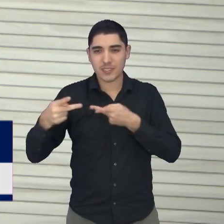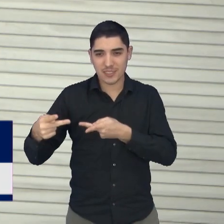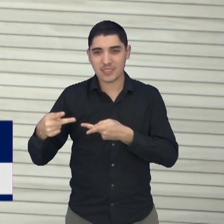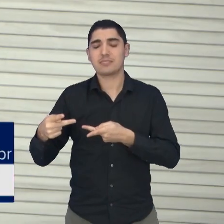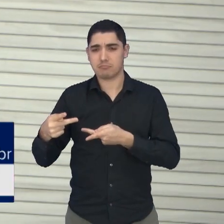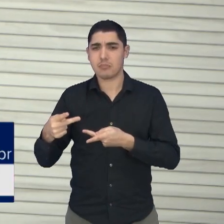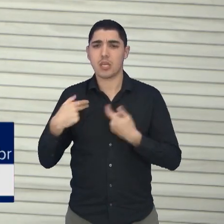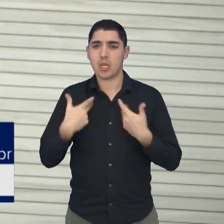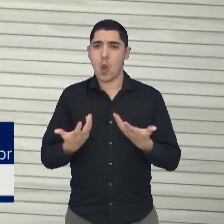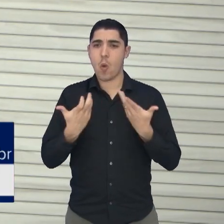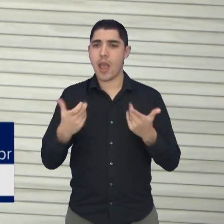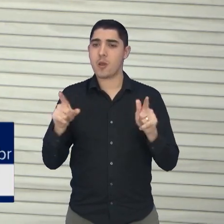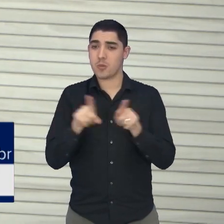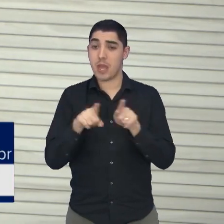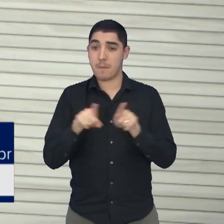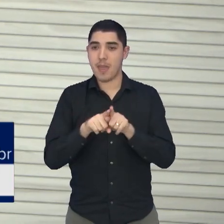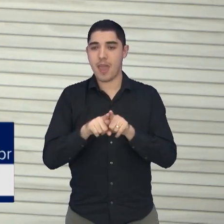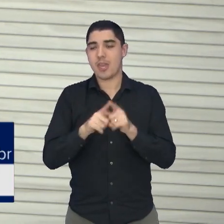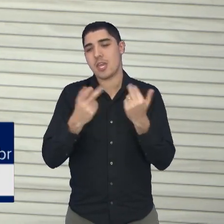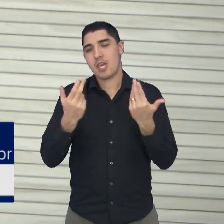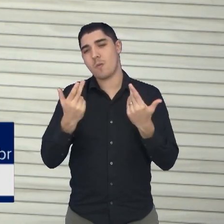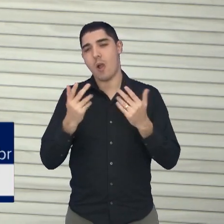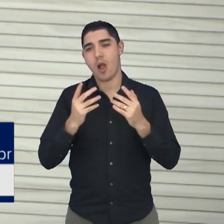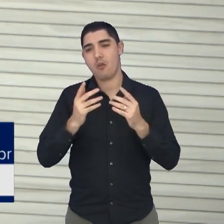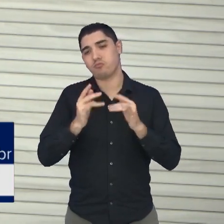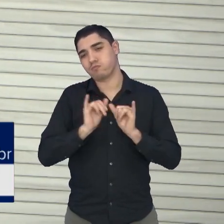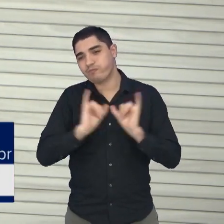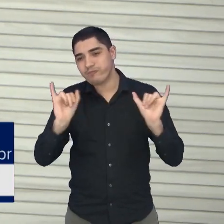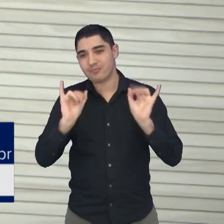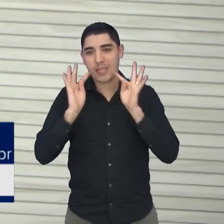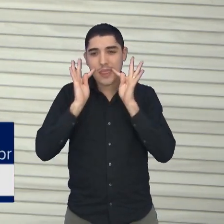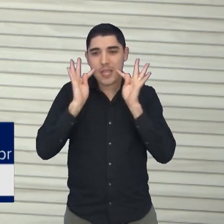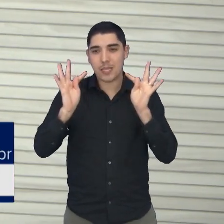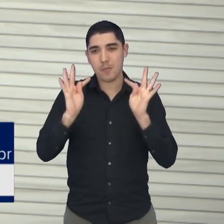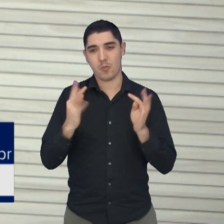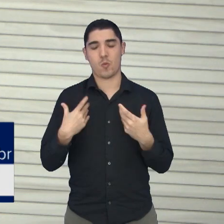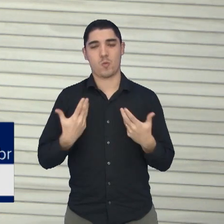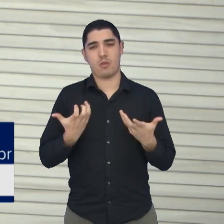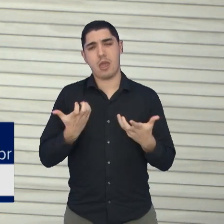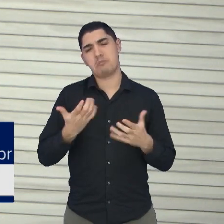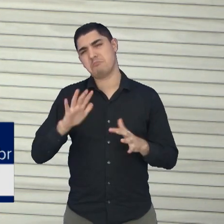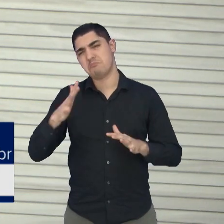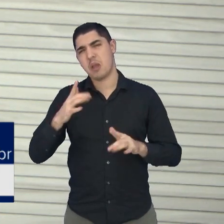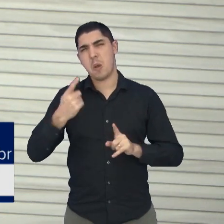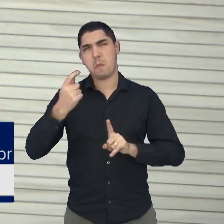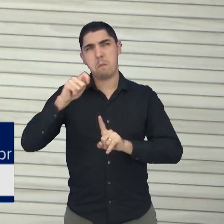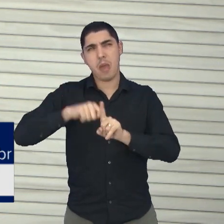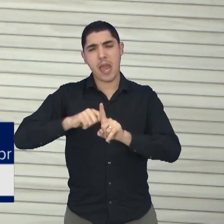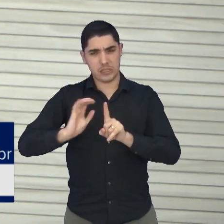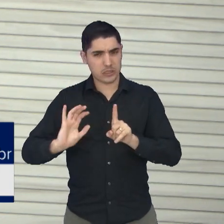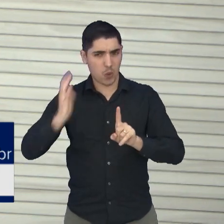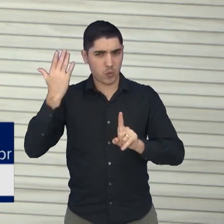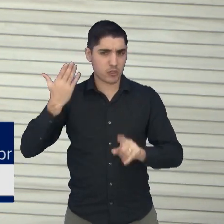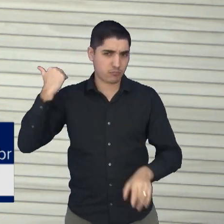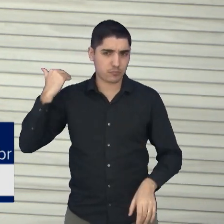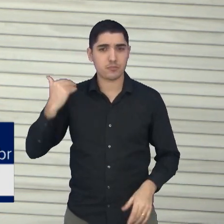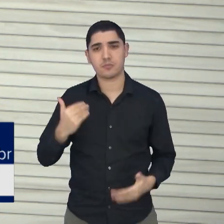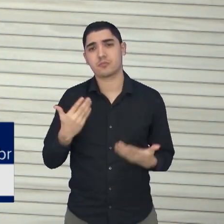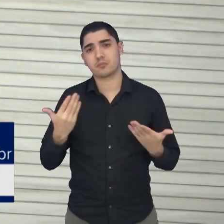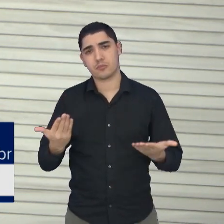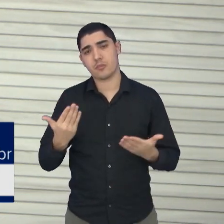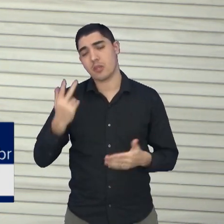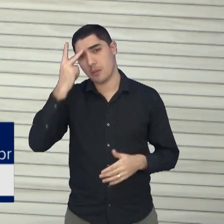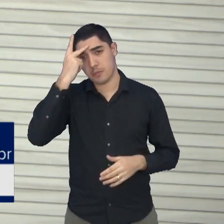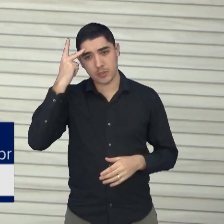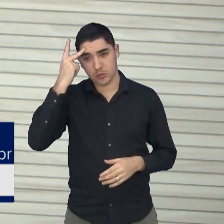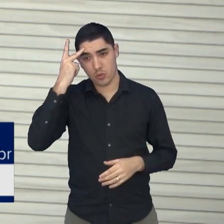um testemunho de um fato que ocorreu, acho que um mês aproximadamente, uma